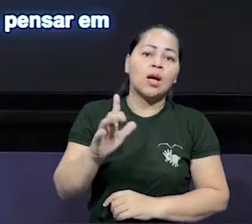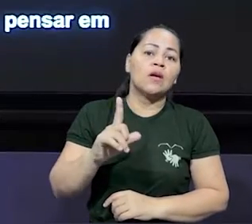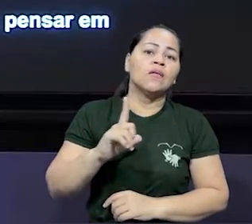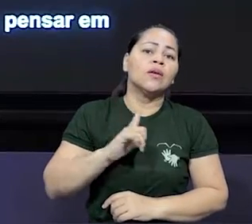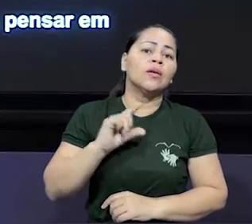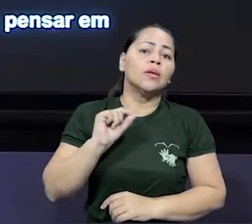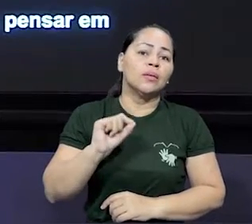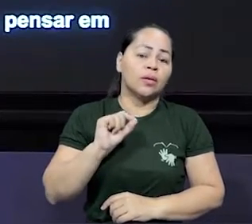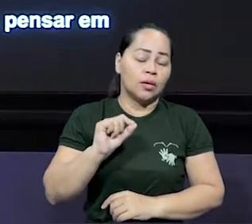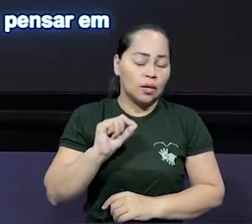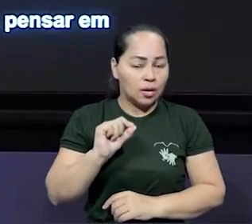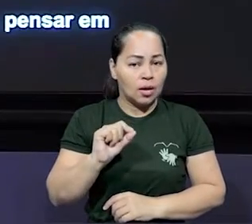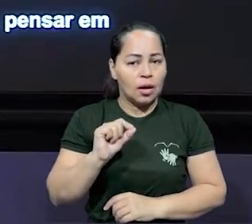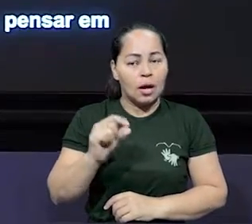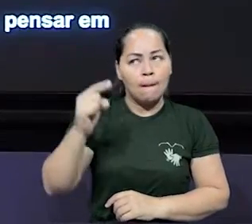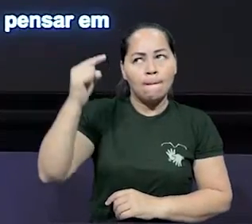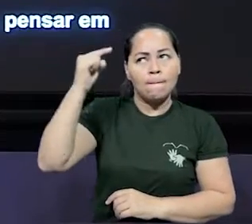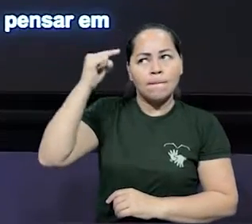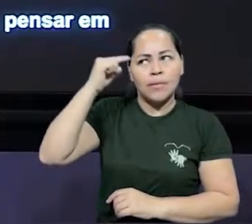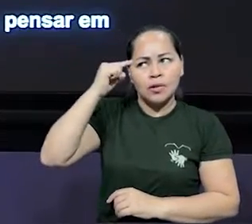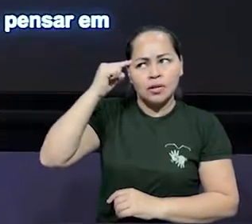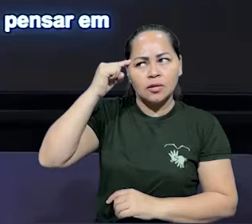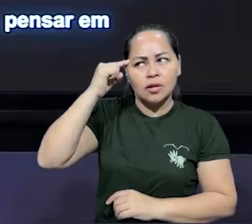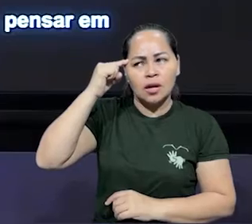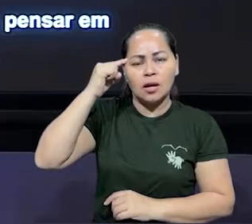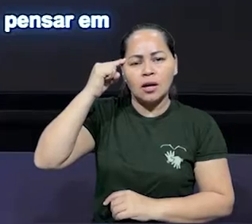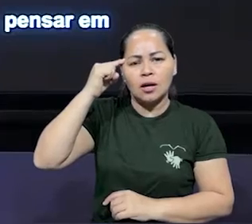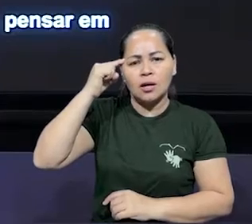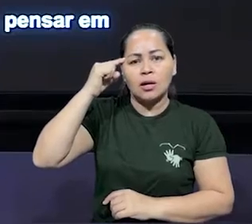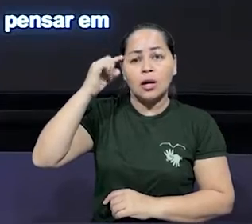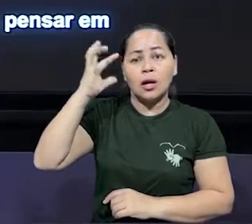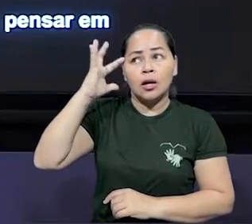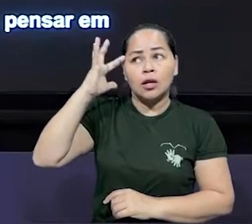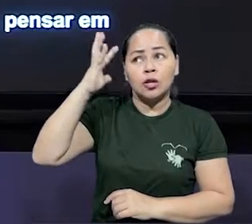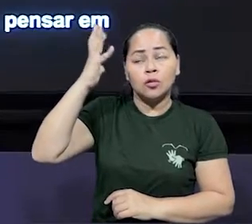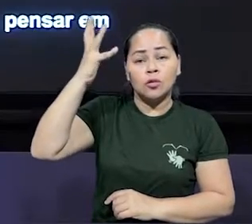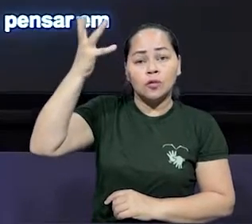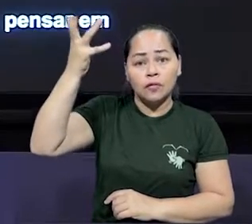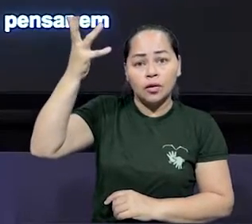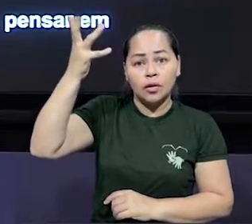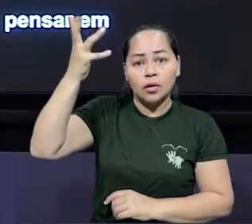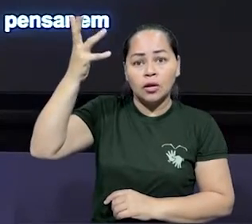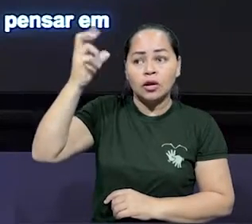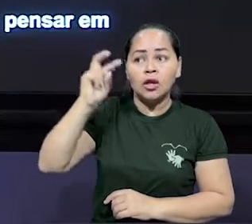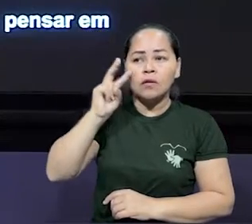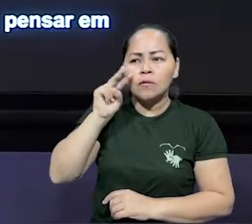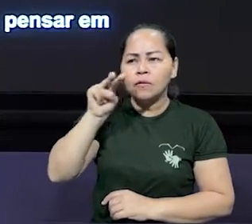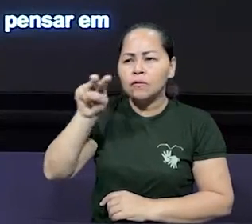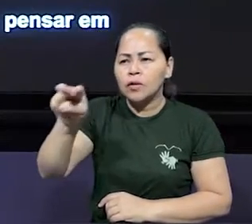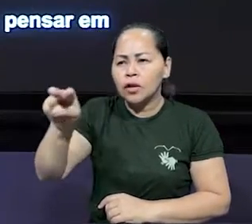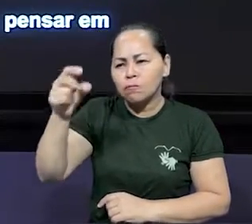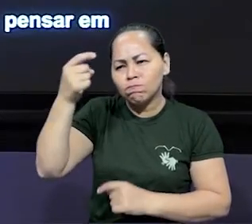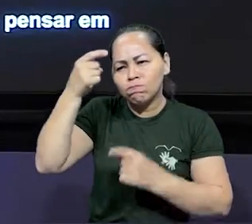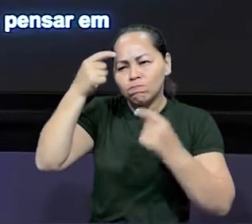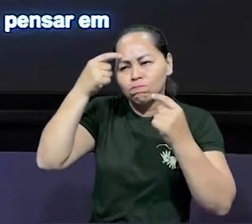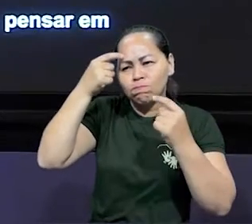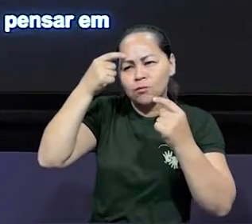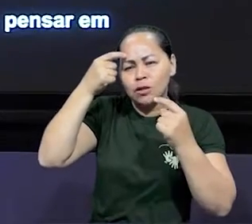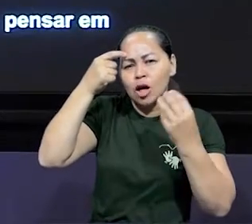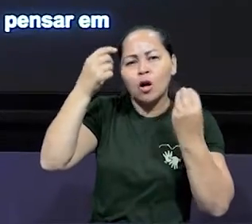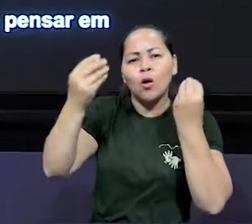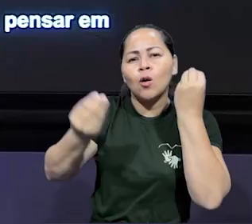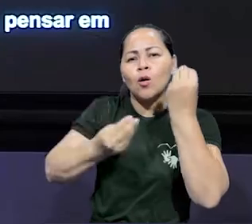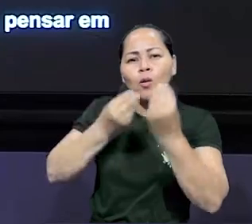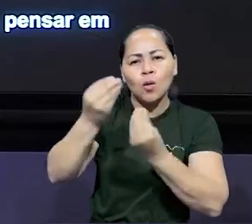ela passa a deduzir, tirar conclusões das experiências a partir de hipóteses.